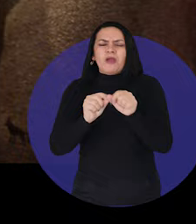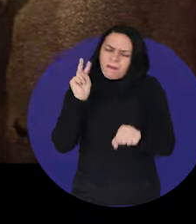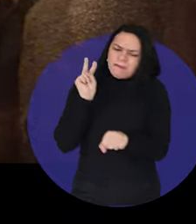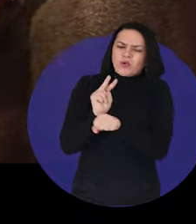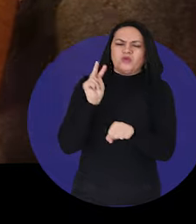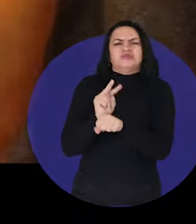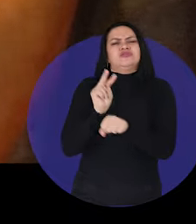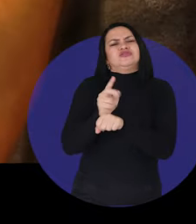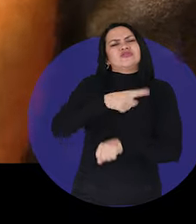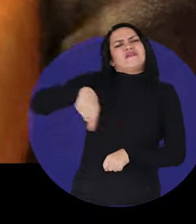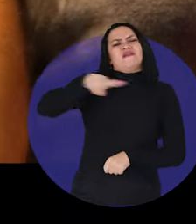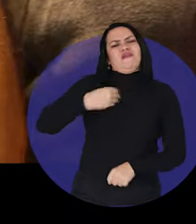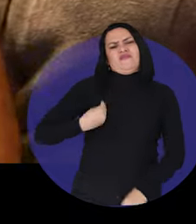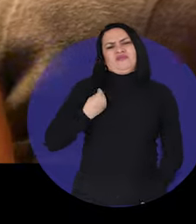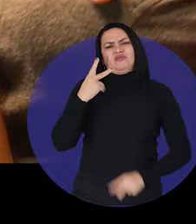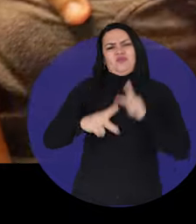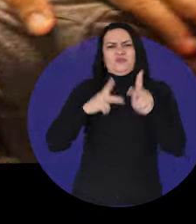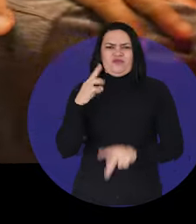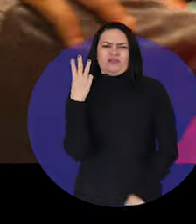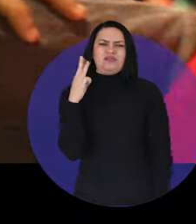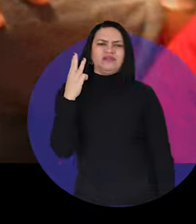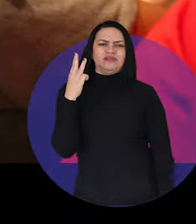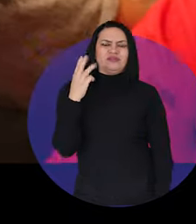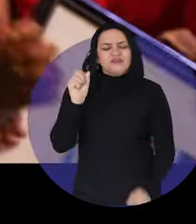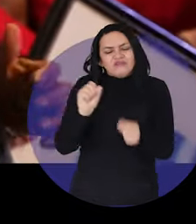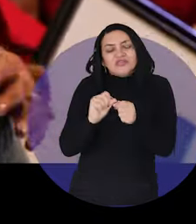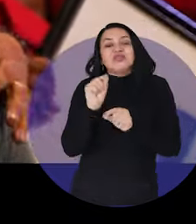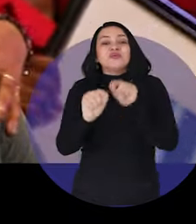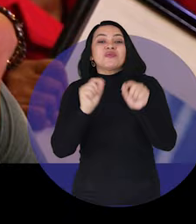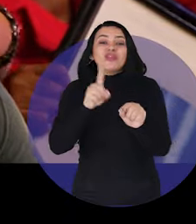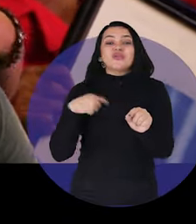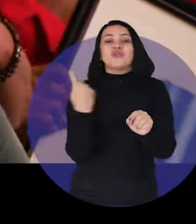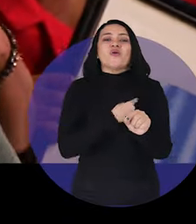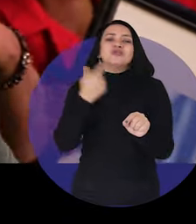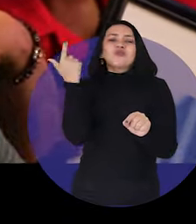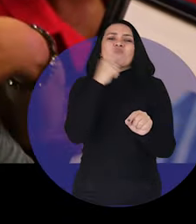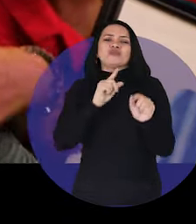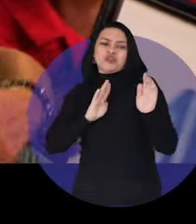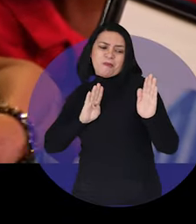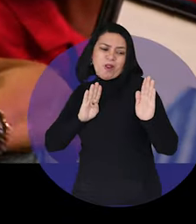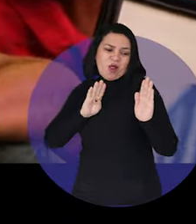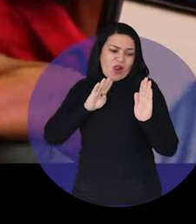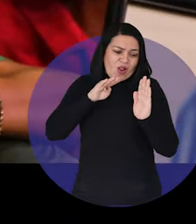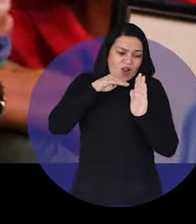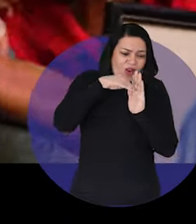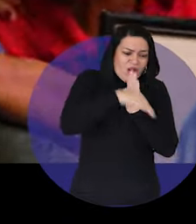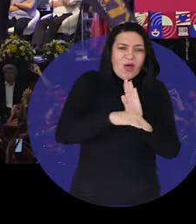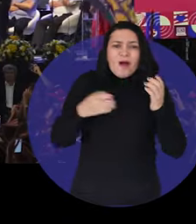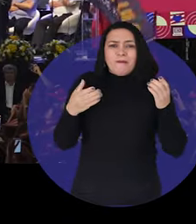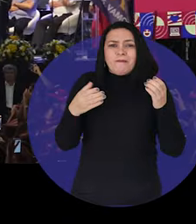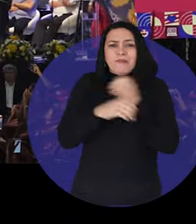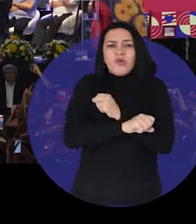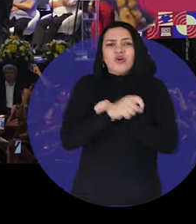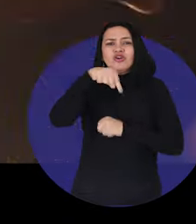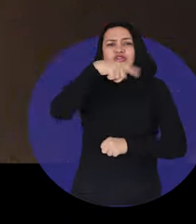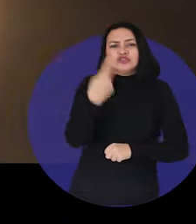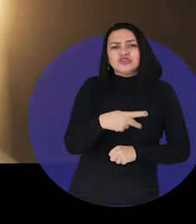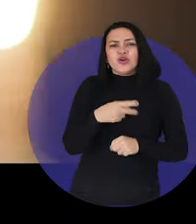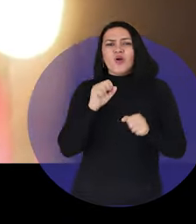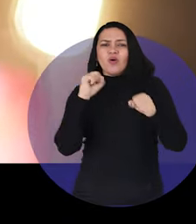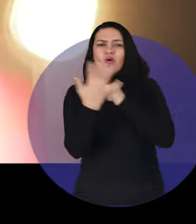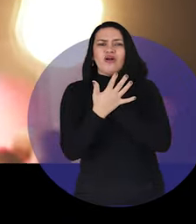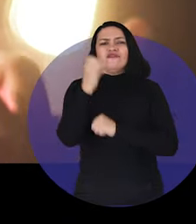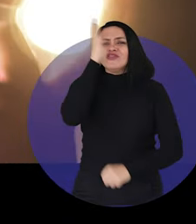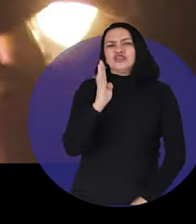a vida do povo do Maranhão e fazendo com que nós tivéssemos a menor mortalidade por coronavírus de todo o